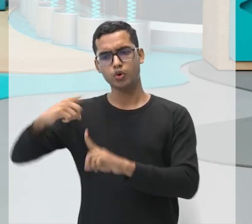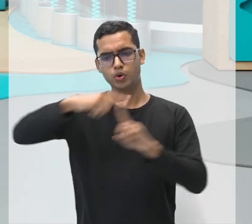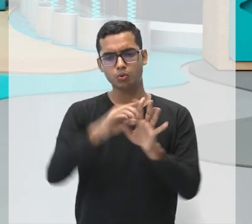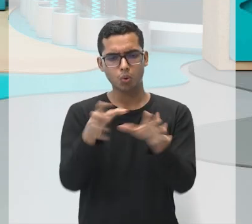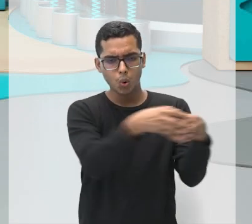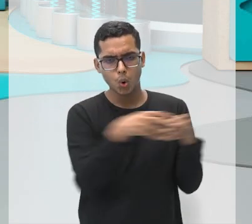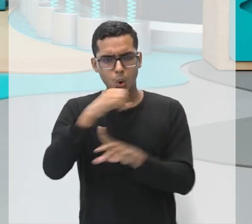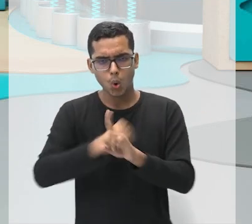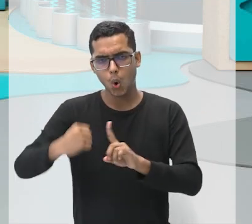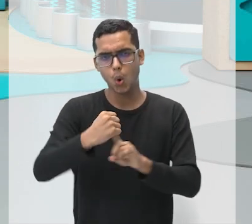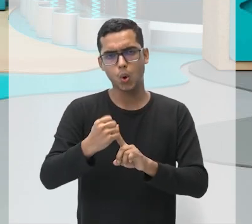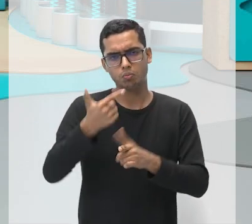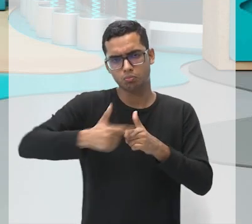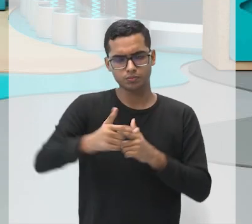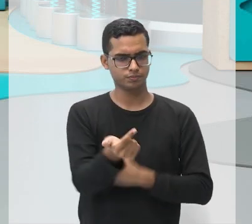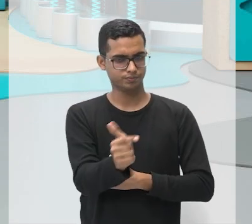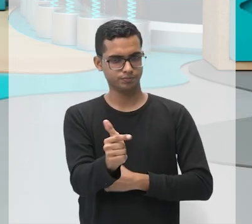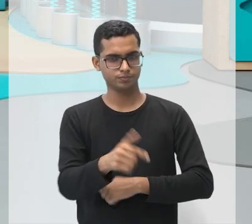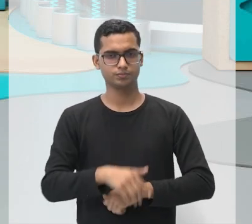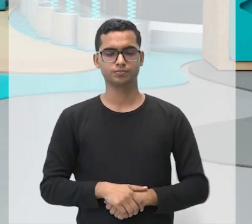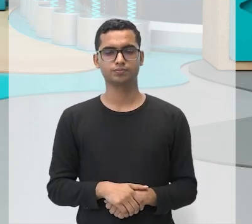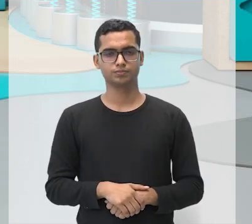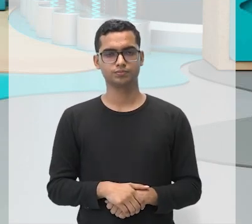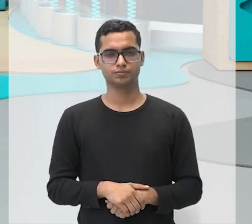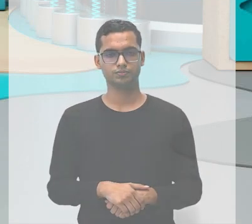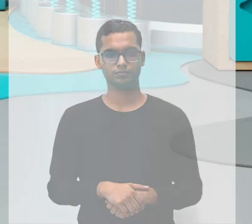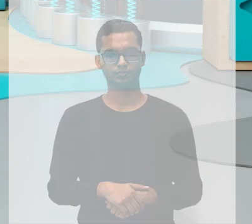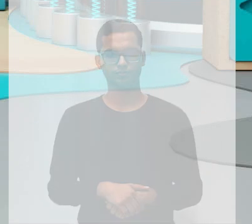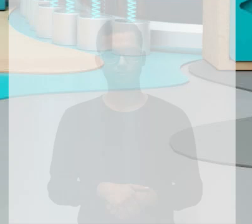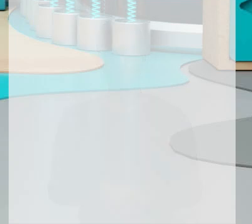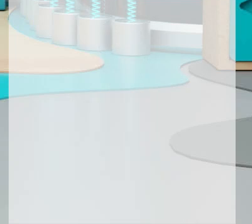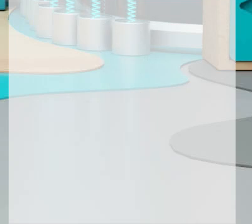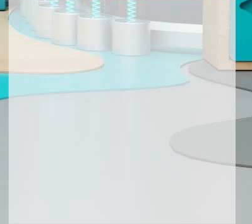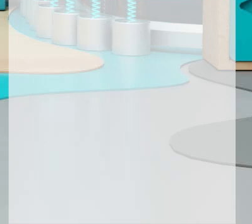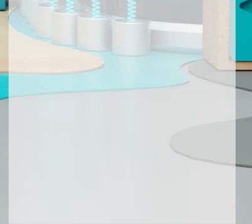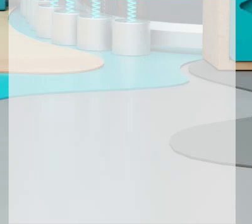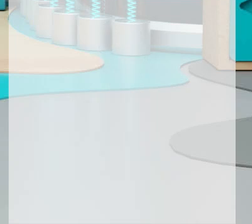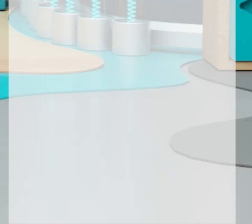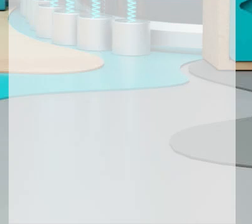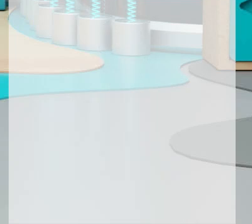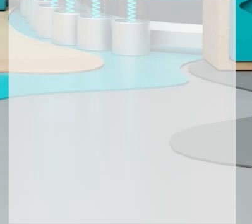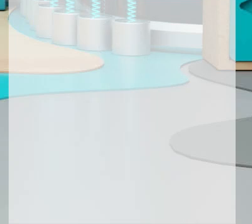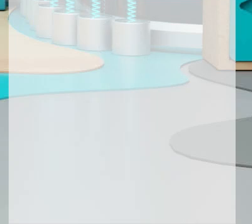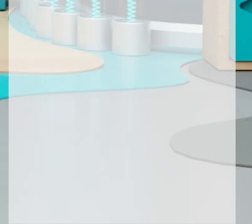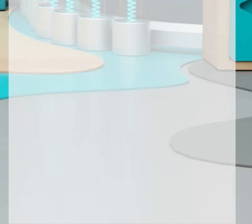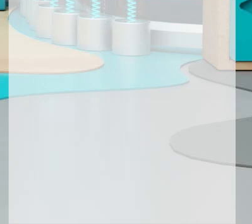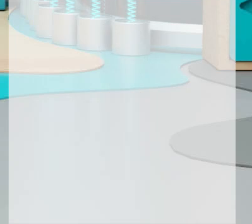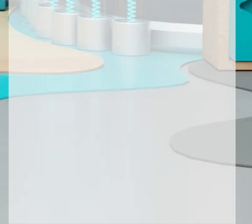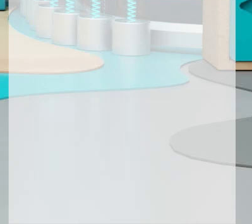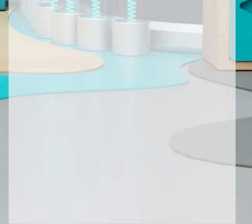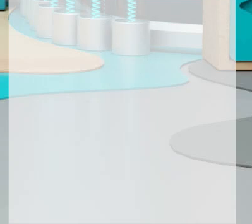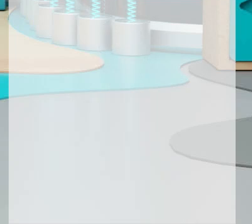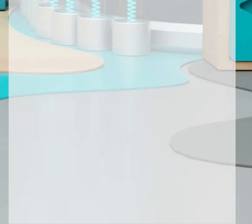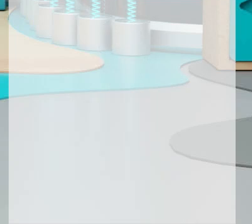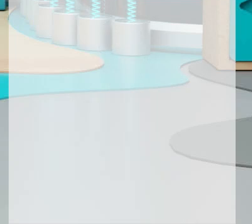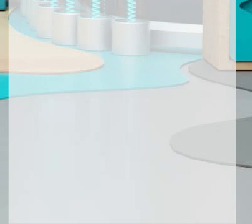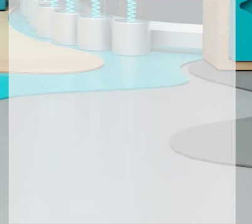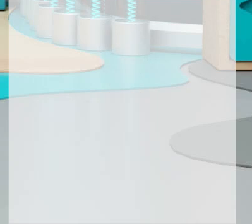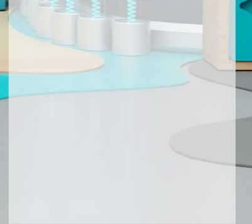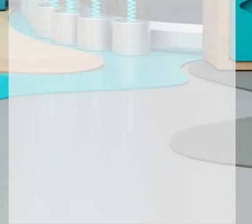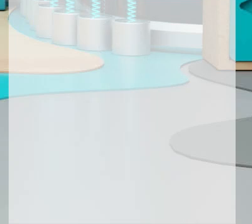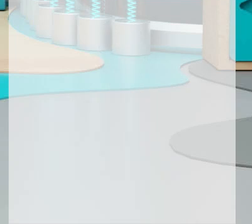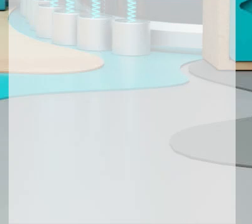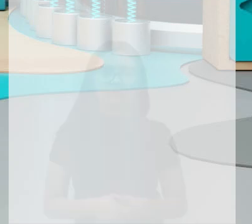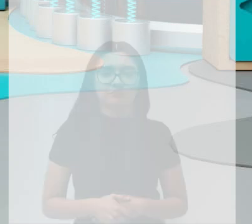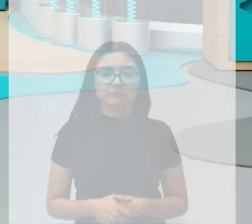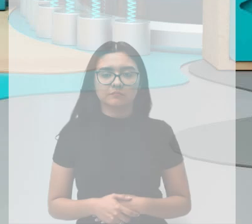vai ser oferecida com as mesmas finalidades, promovendo o desenvolvimento das suas potencialidades